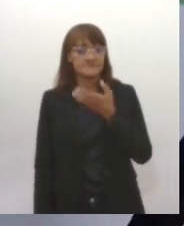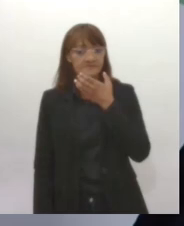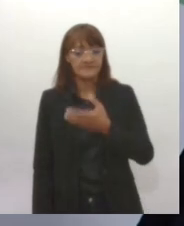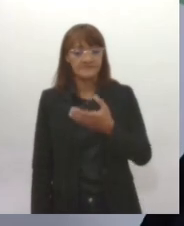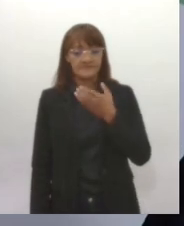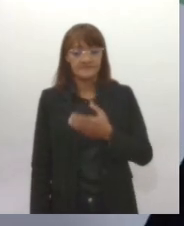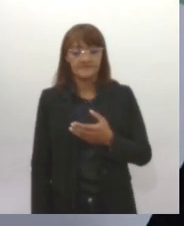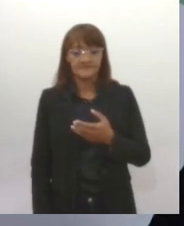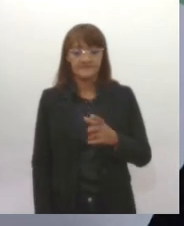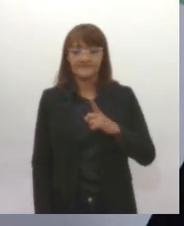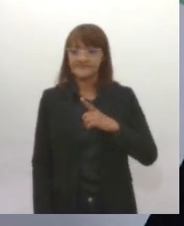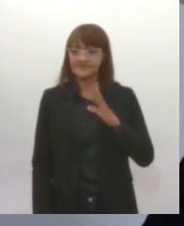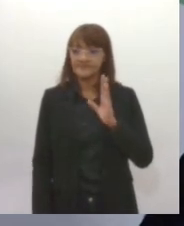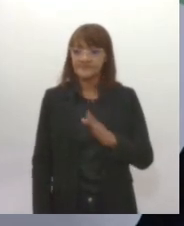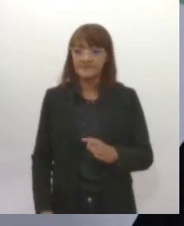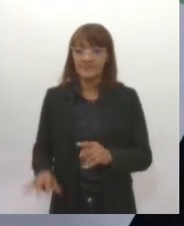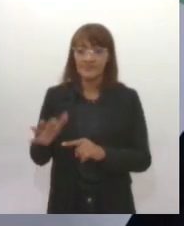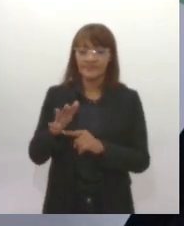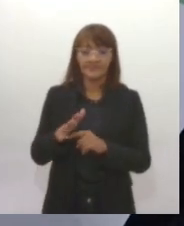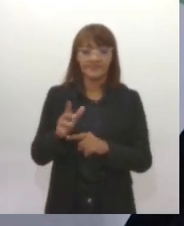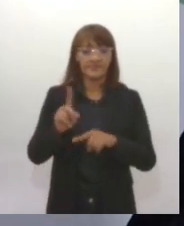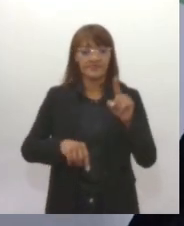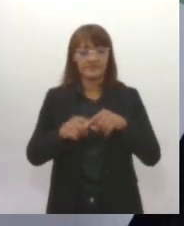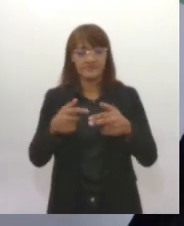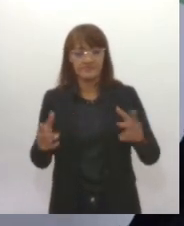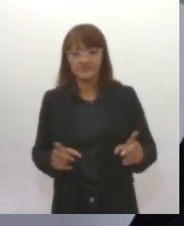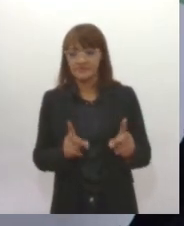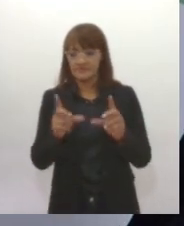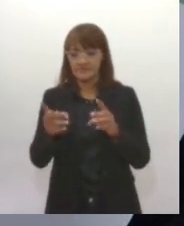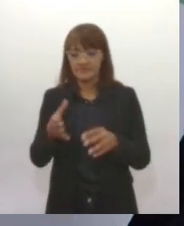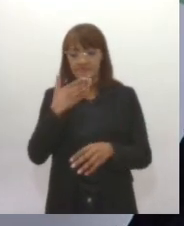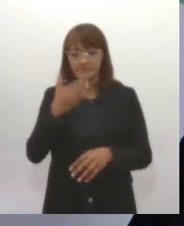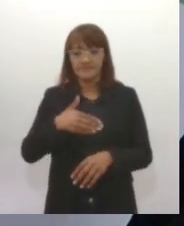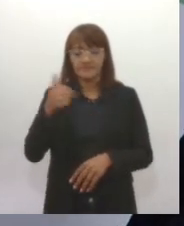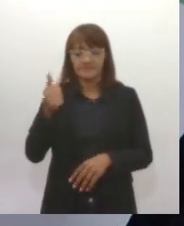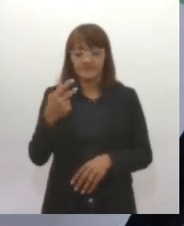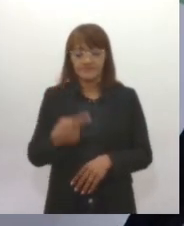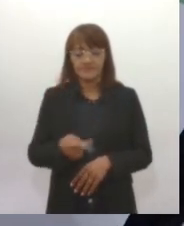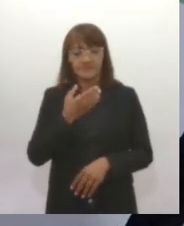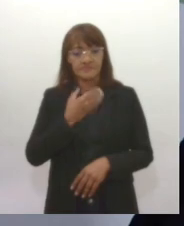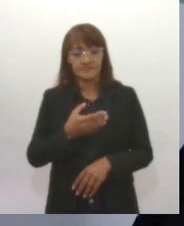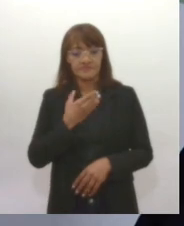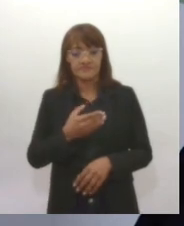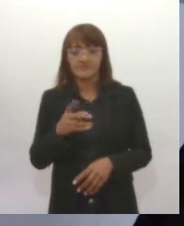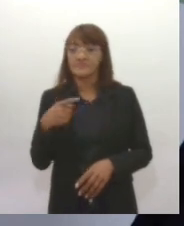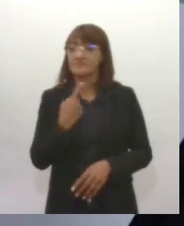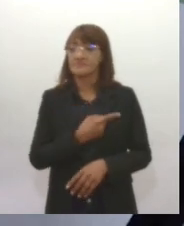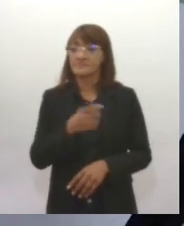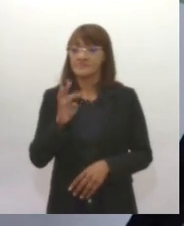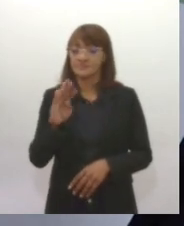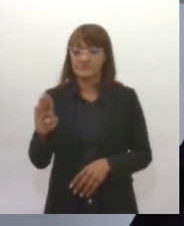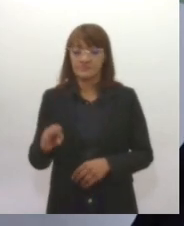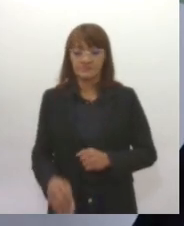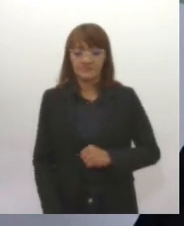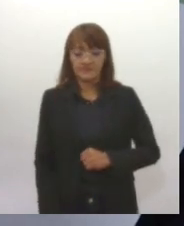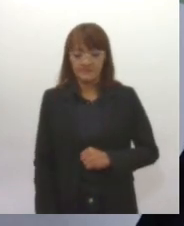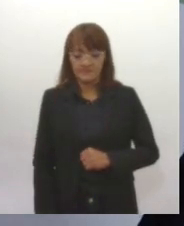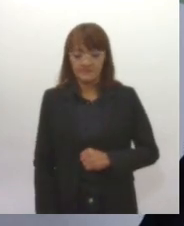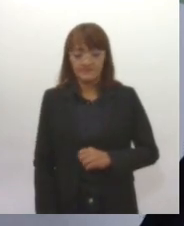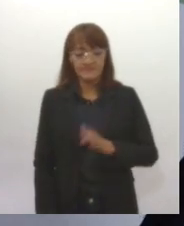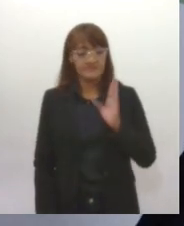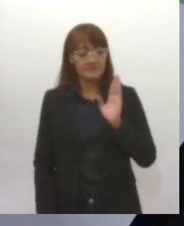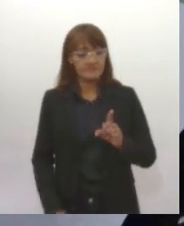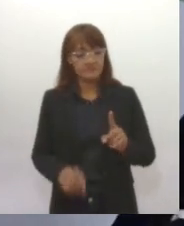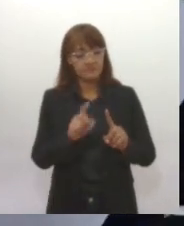feiras, né, essas feiras de final de ano, onde nós, tubienses, se preparamos, né, ao longo de meses para estar com